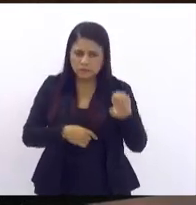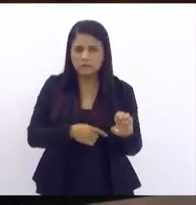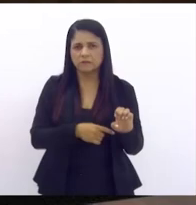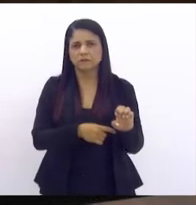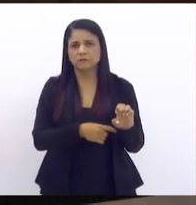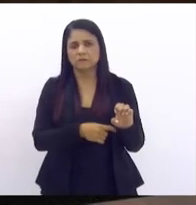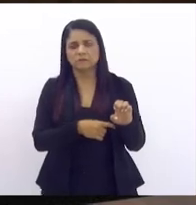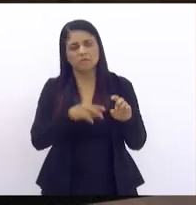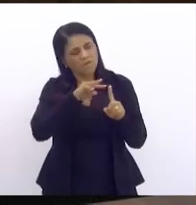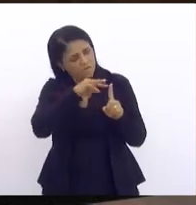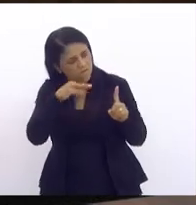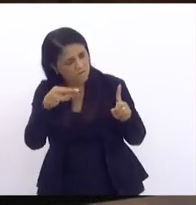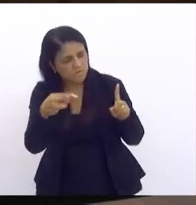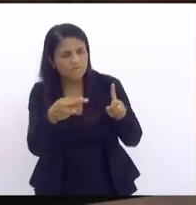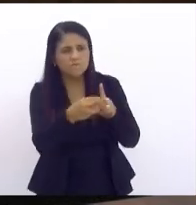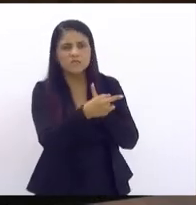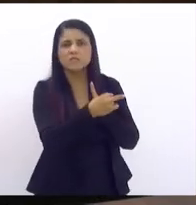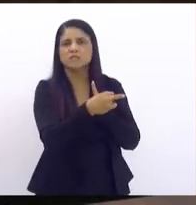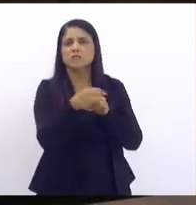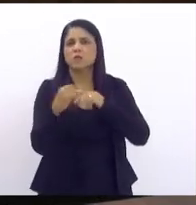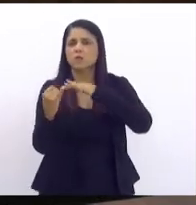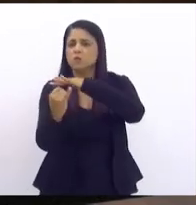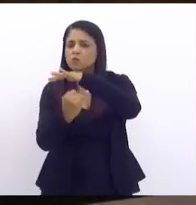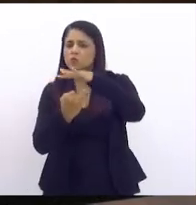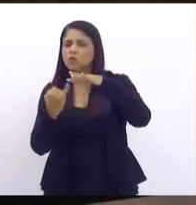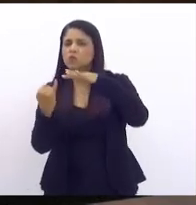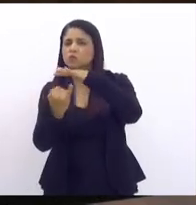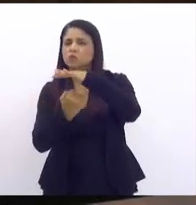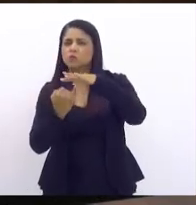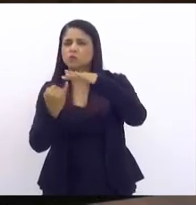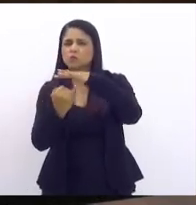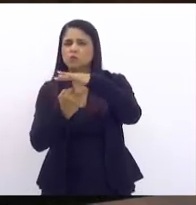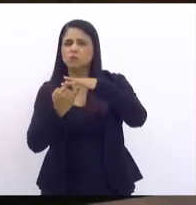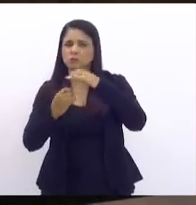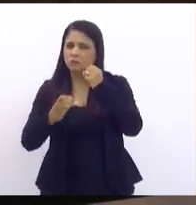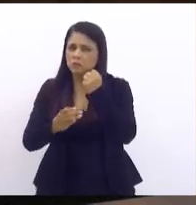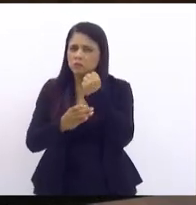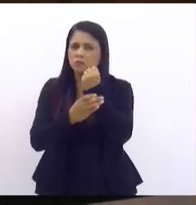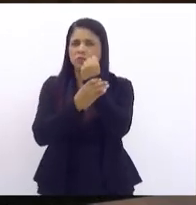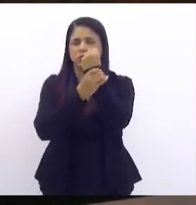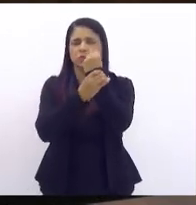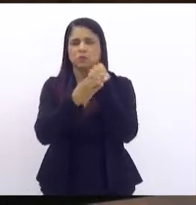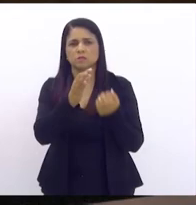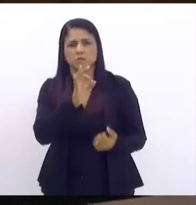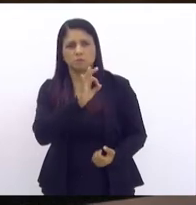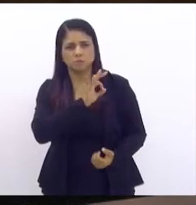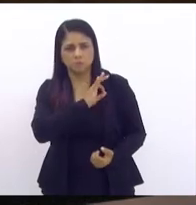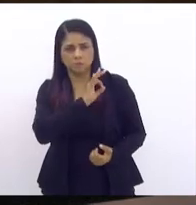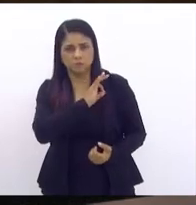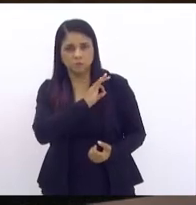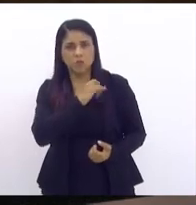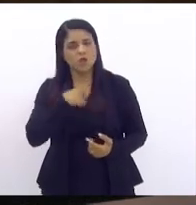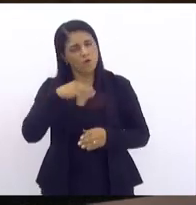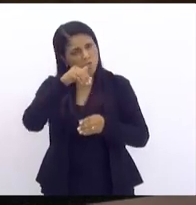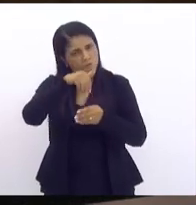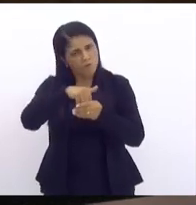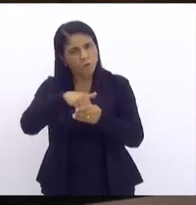tem uma visão institucional das forças de segurança, eu vou votar com